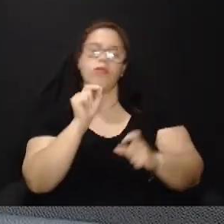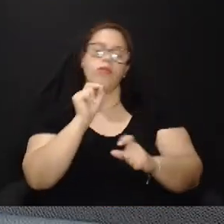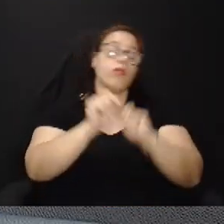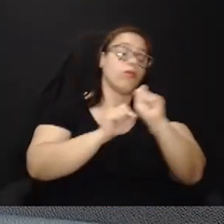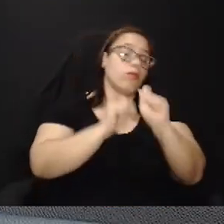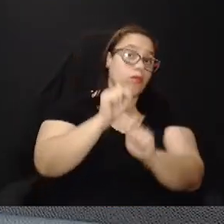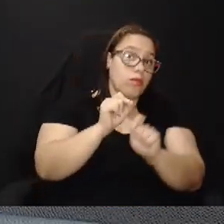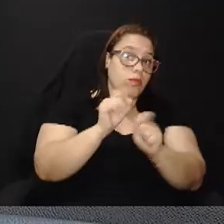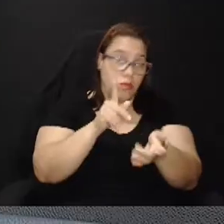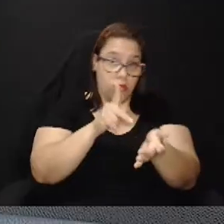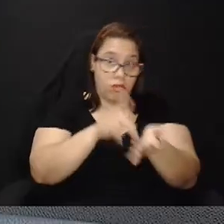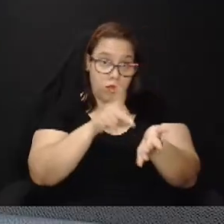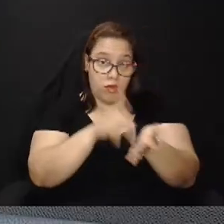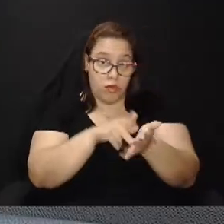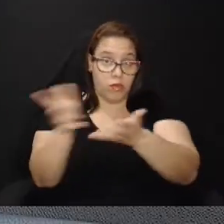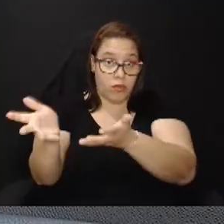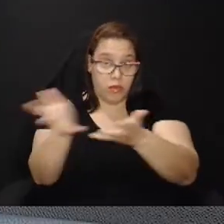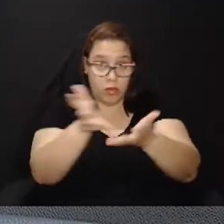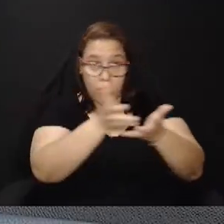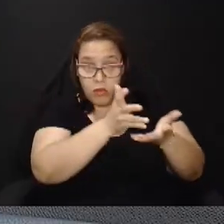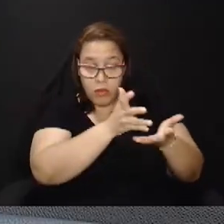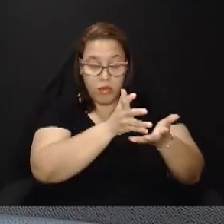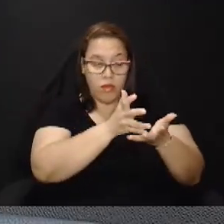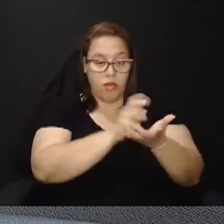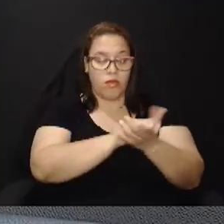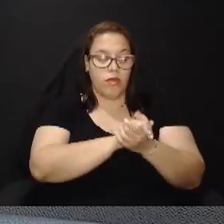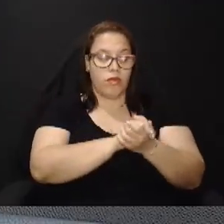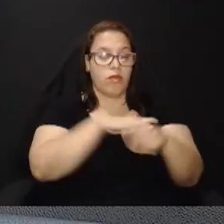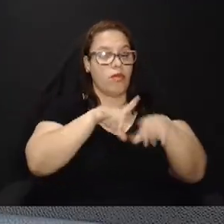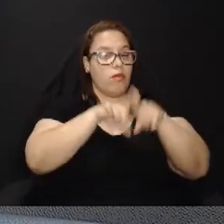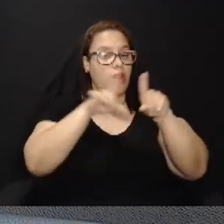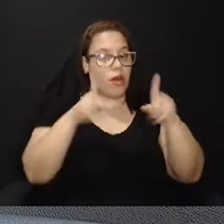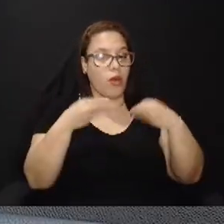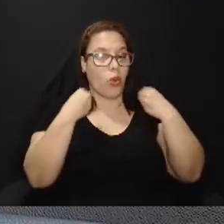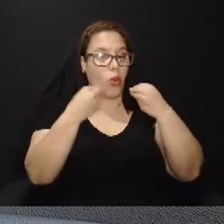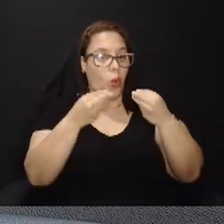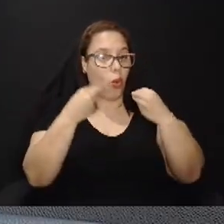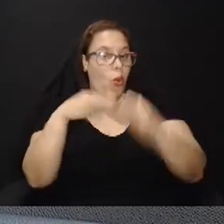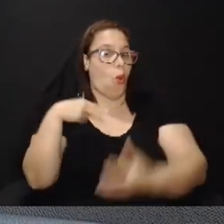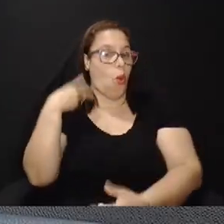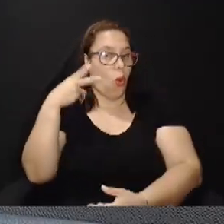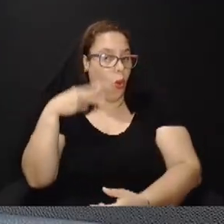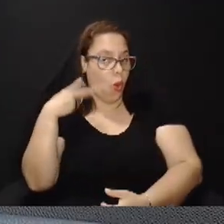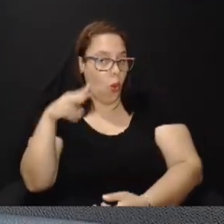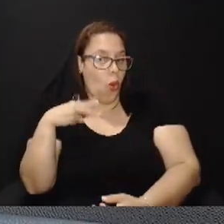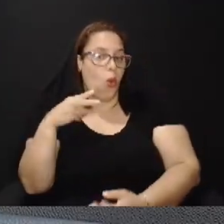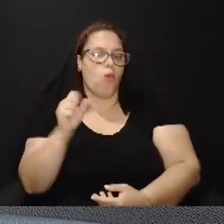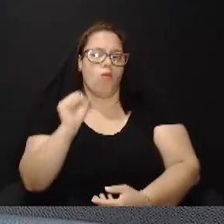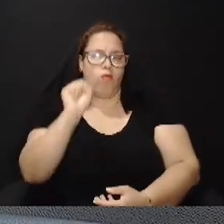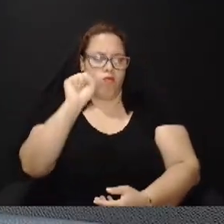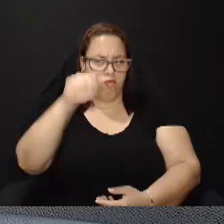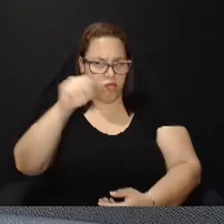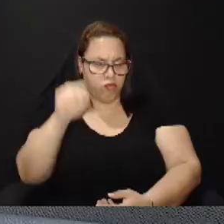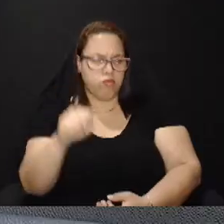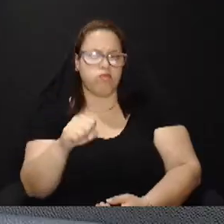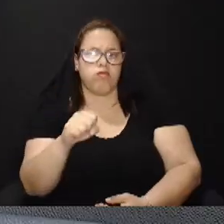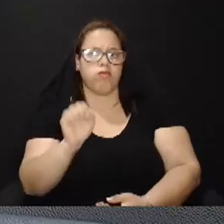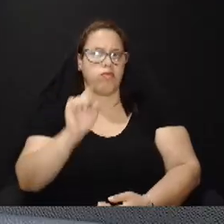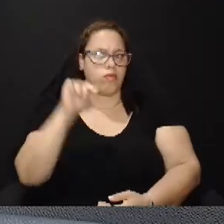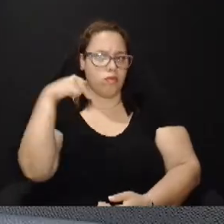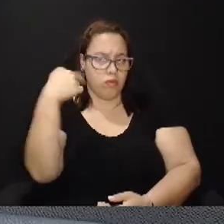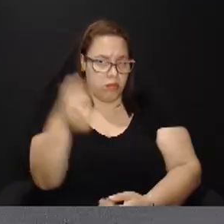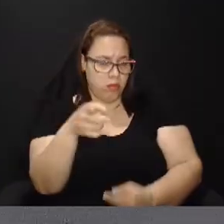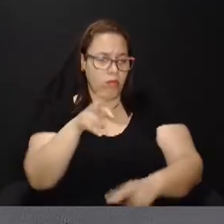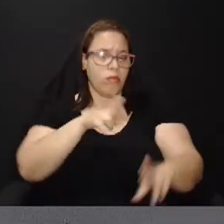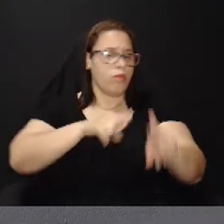efetivamente vai trazer esse tipo de... Mas a gente, como legislador aqui, como vereador, nós temos sim a obrigação, né, além dessa parte de fiscalização, mas